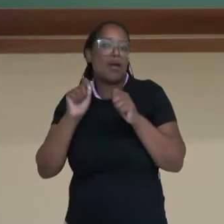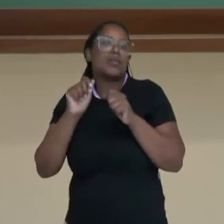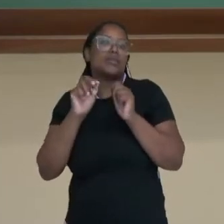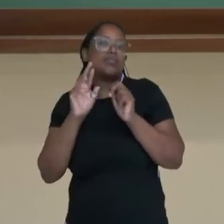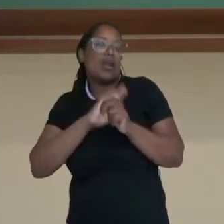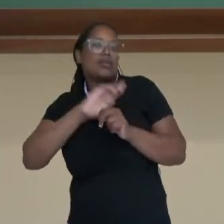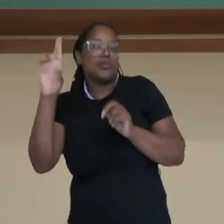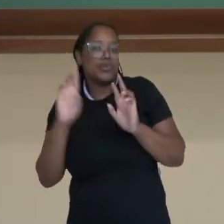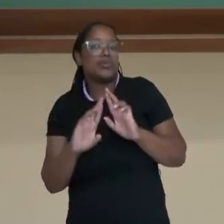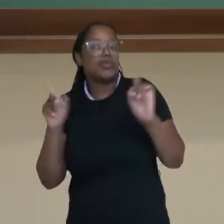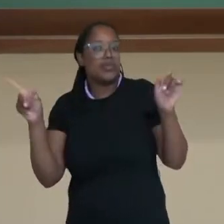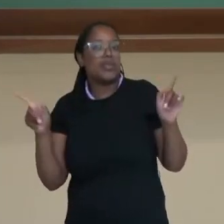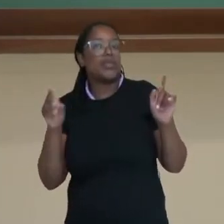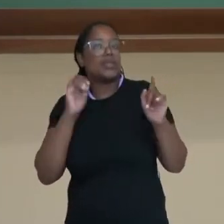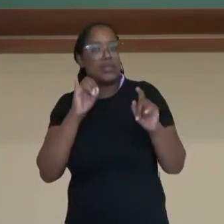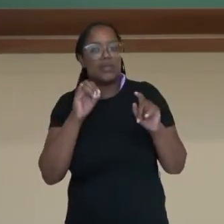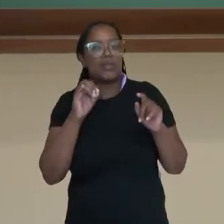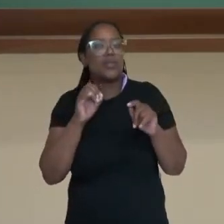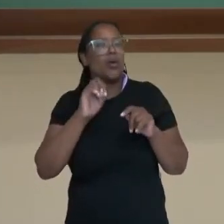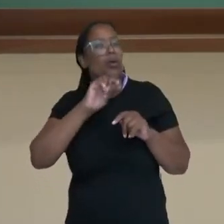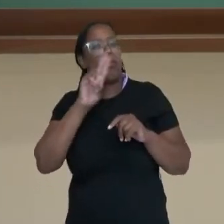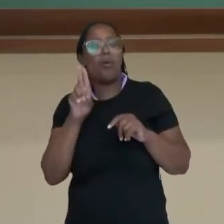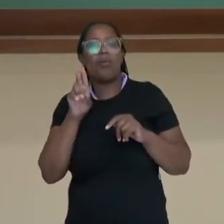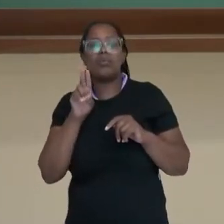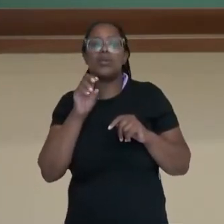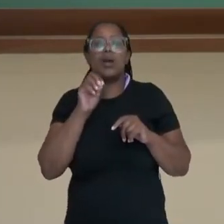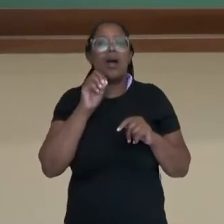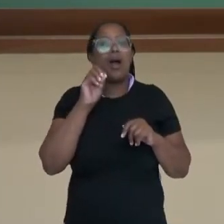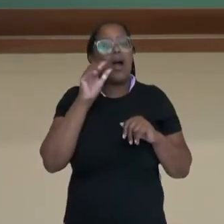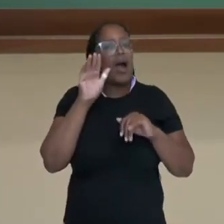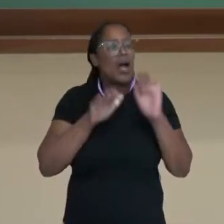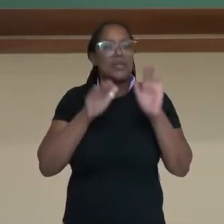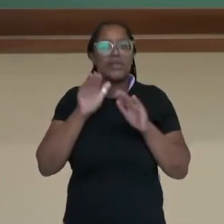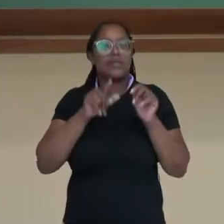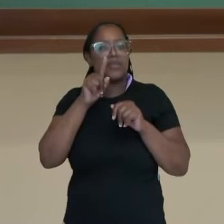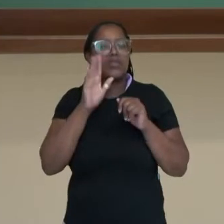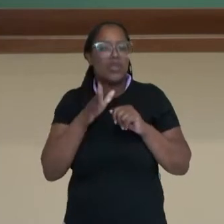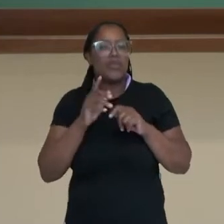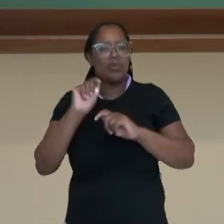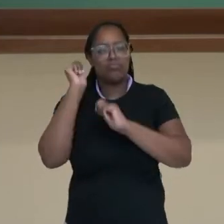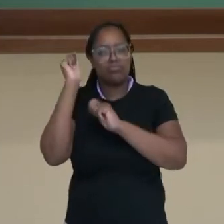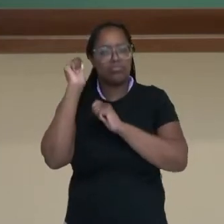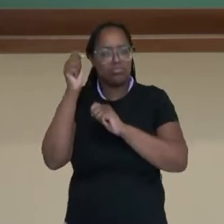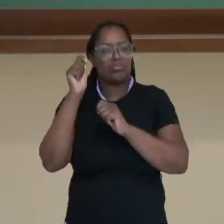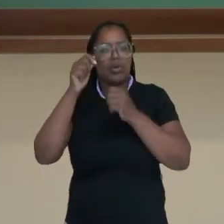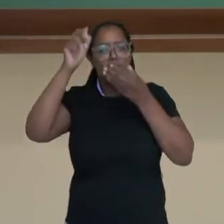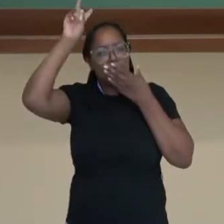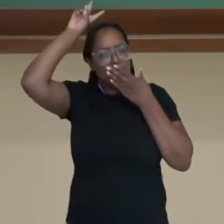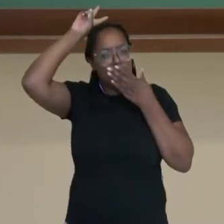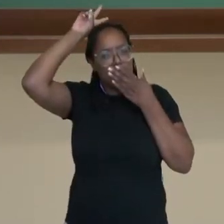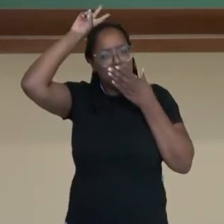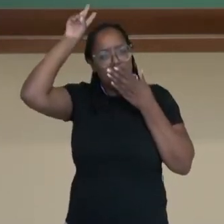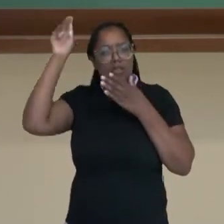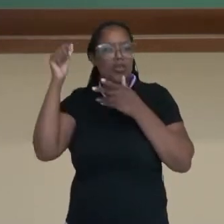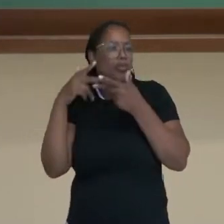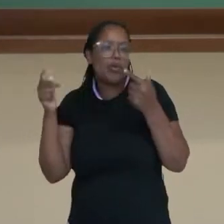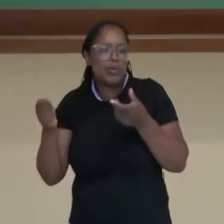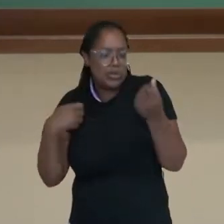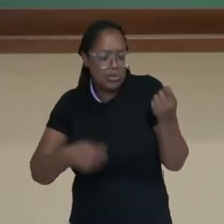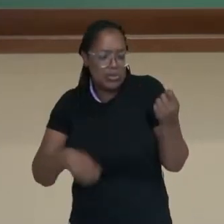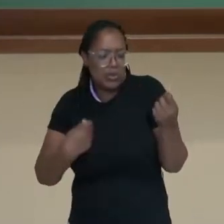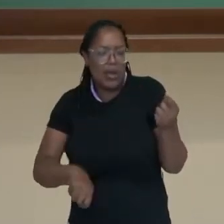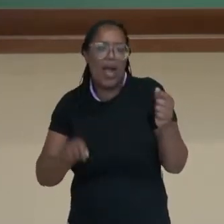de diferentes religiões? Ou será que você já viu de repente um cocar indígena, né? Um instrumento